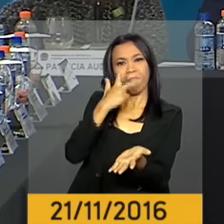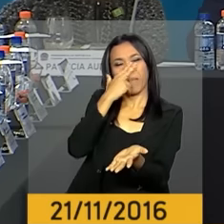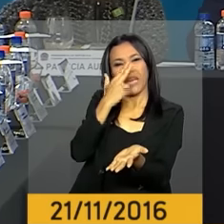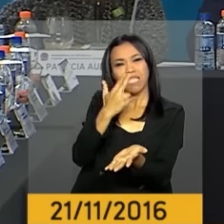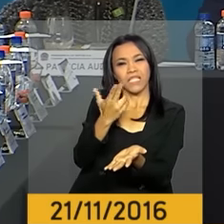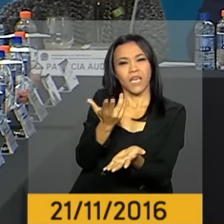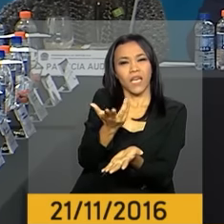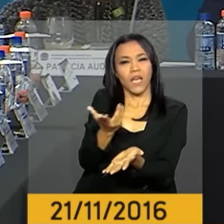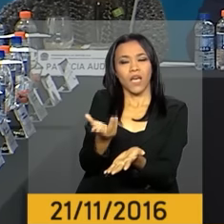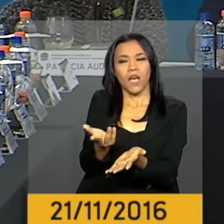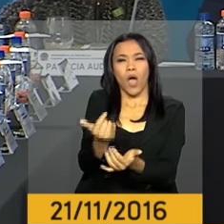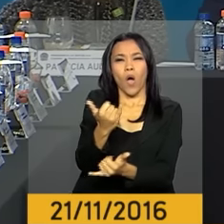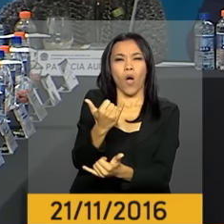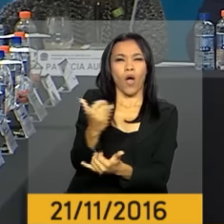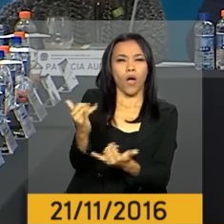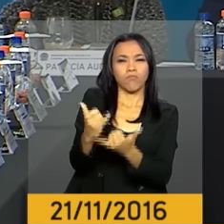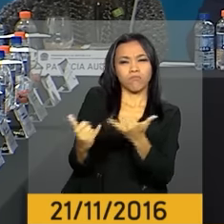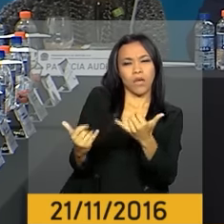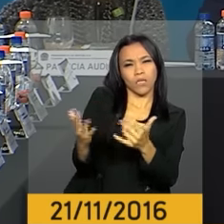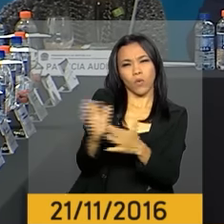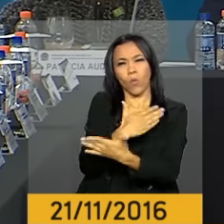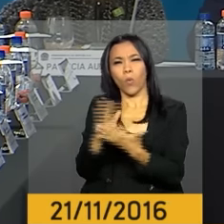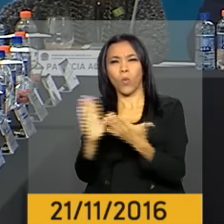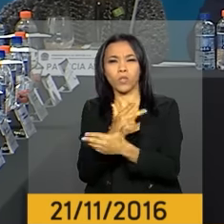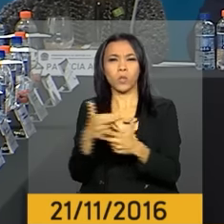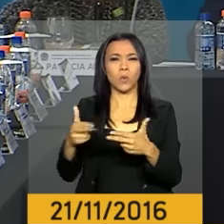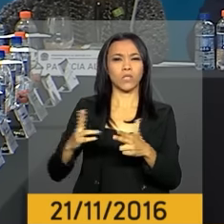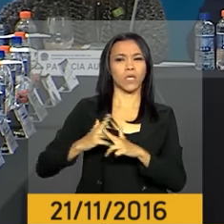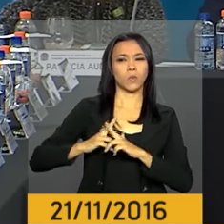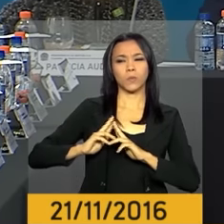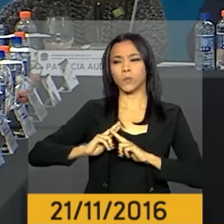E não é possível continuar assim.